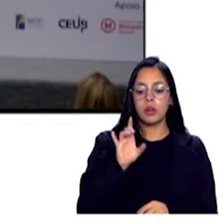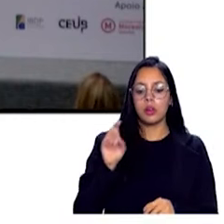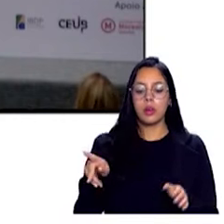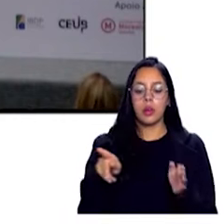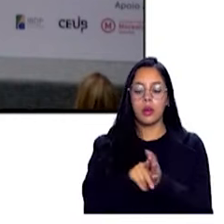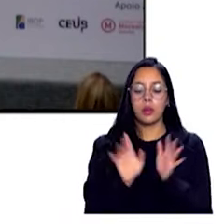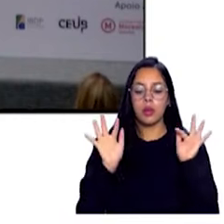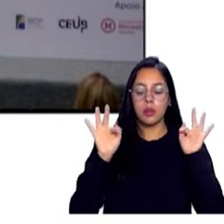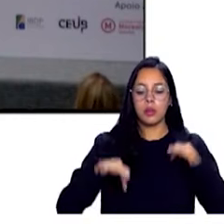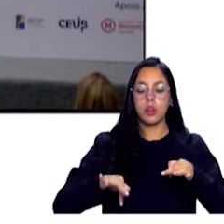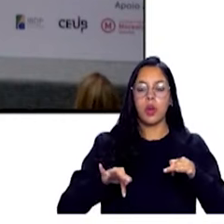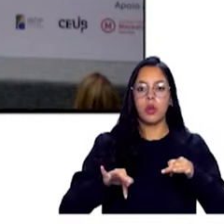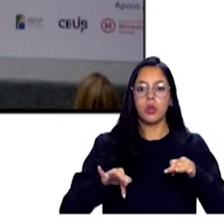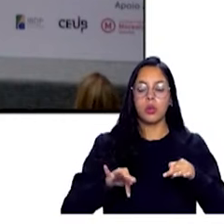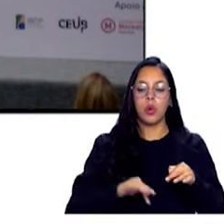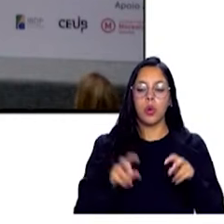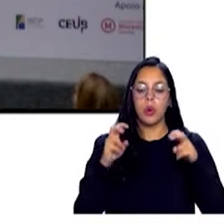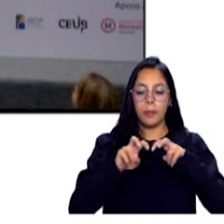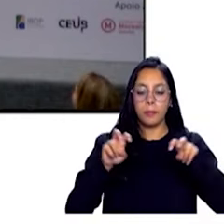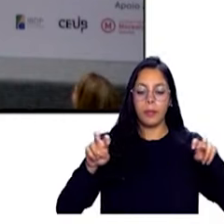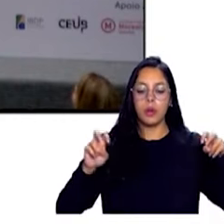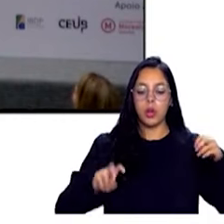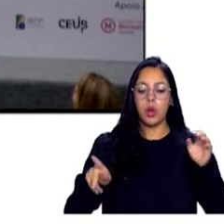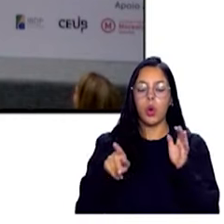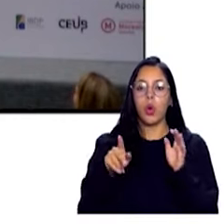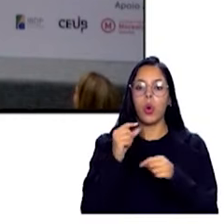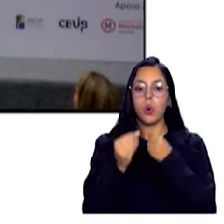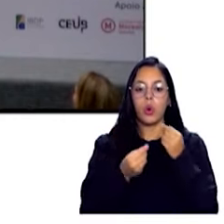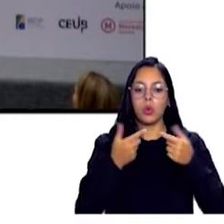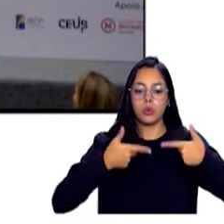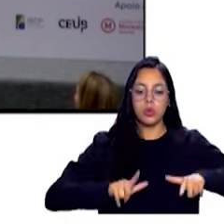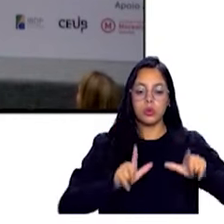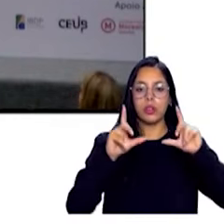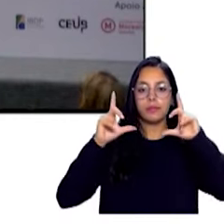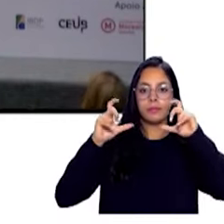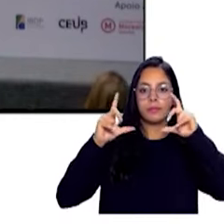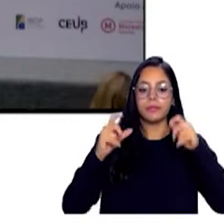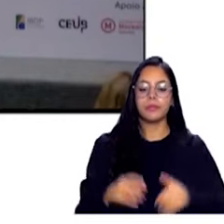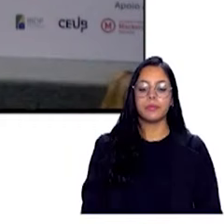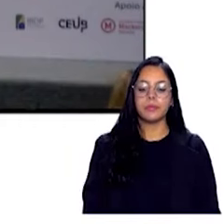certificado Ok foto oficial neste